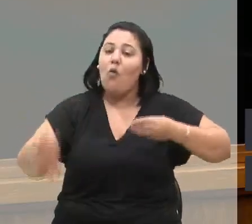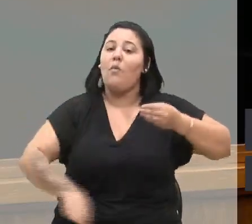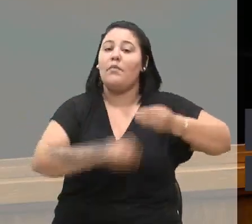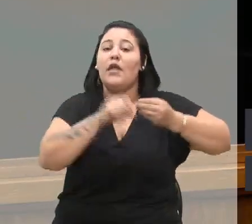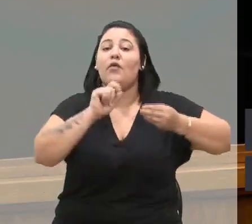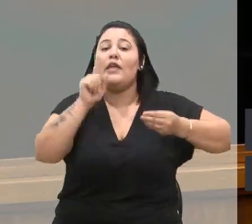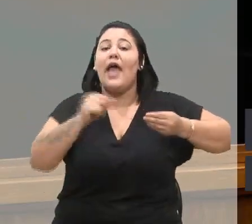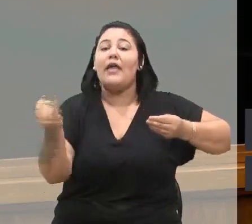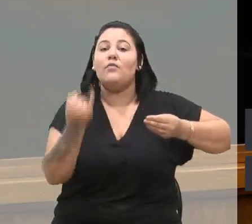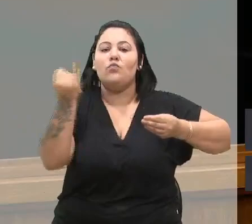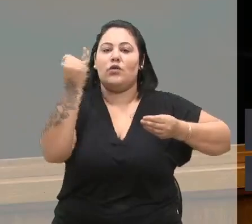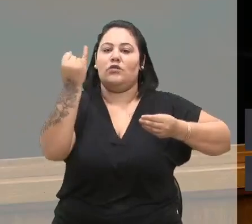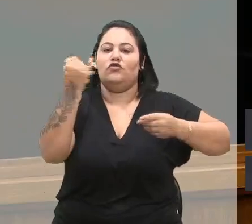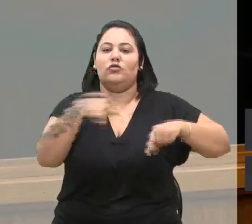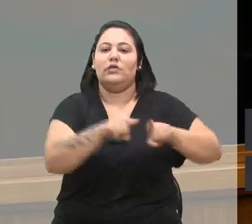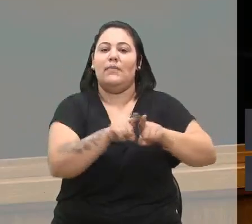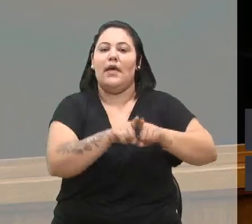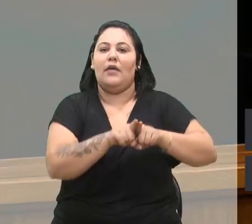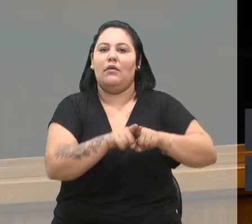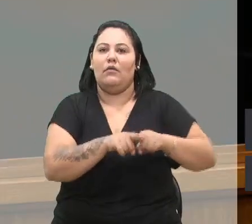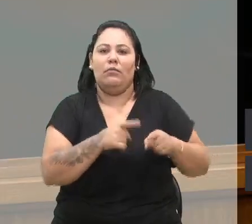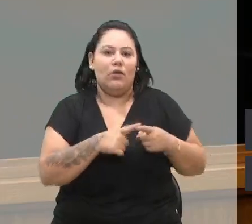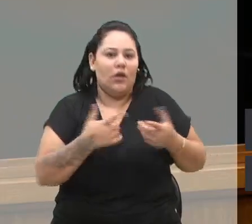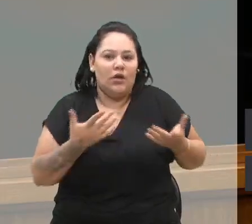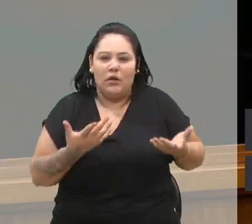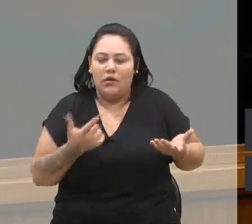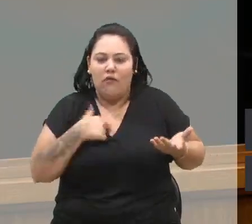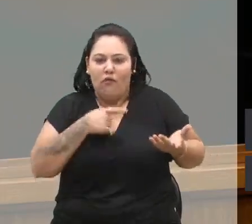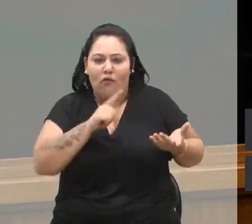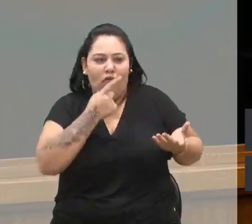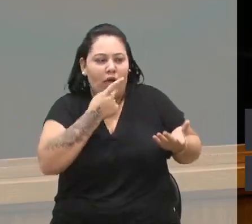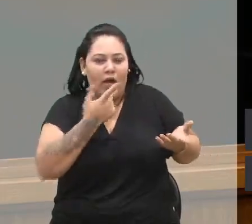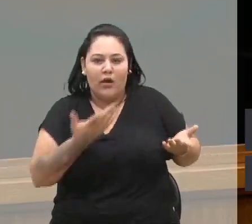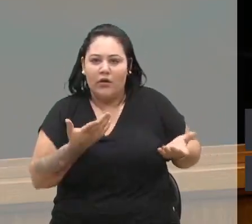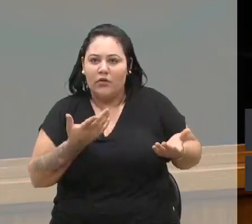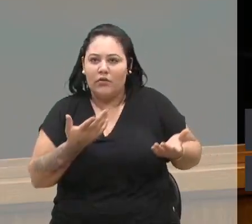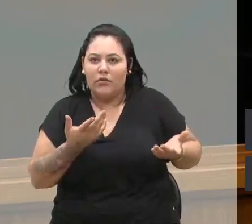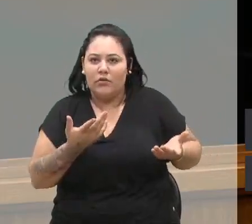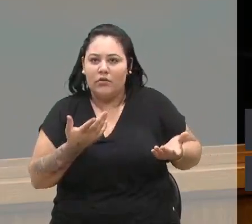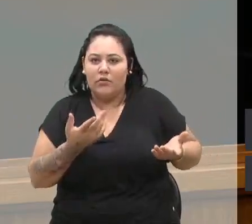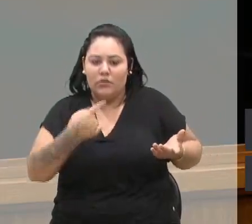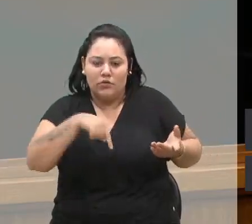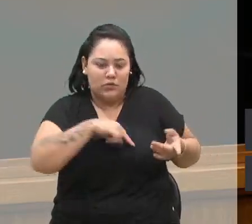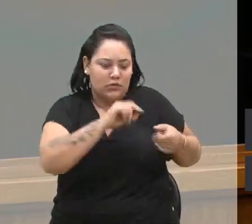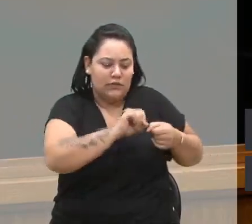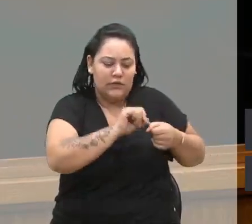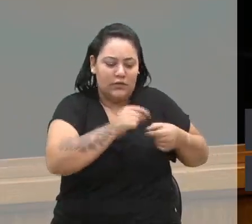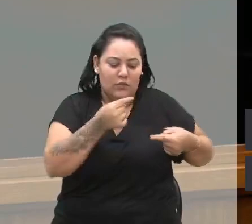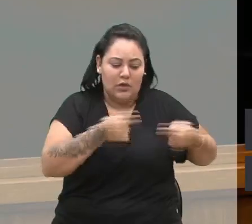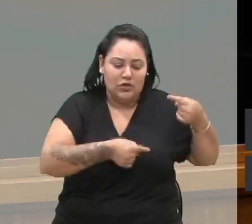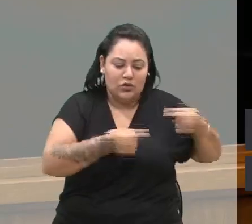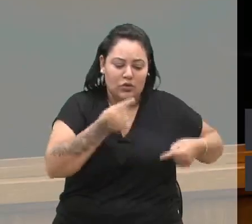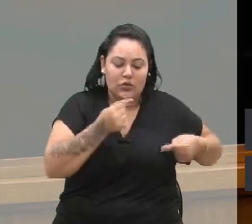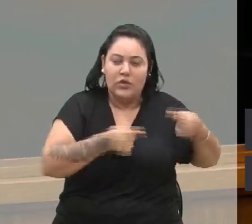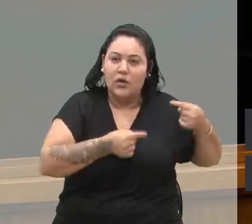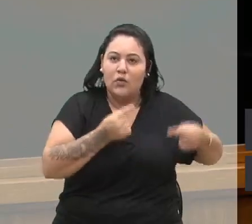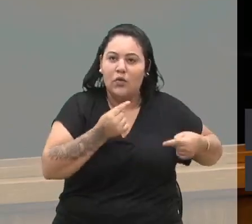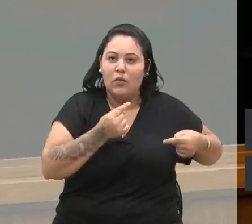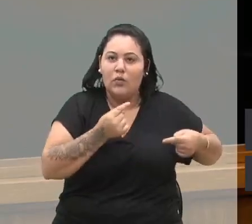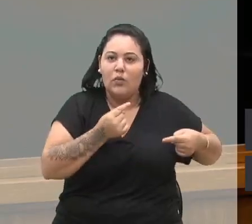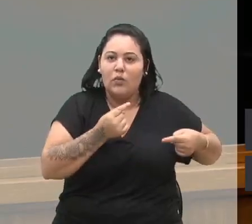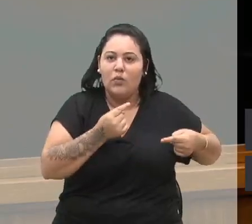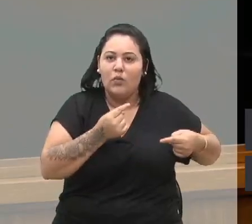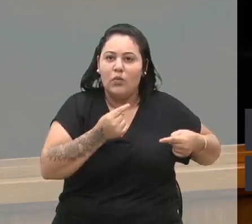importante que não... porque senão, aí eu vou dizer, nós fizemos uma discussão há pouco sobre a